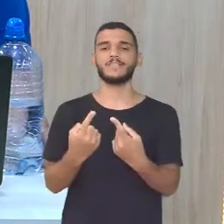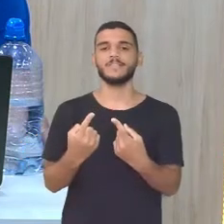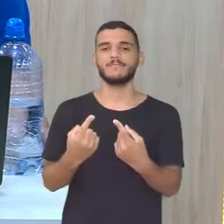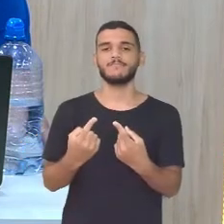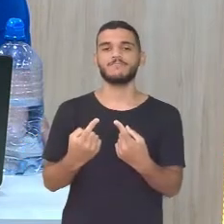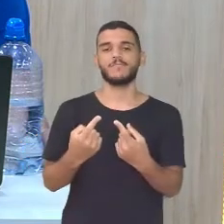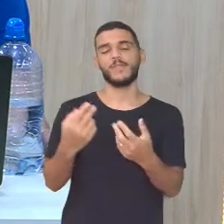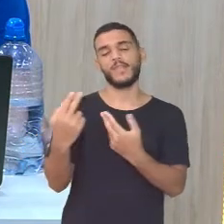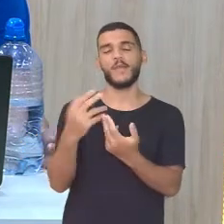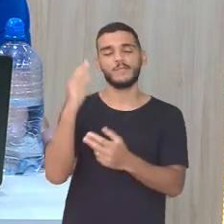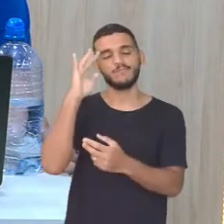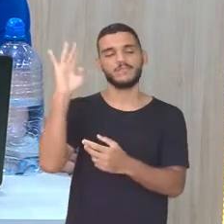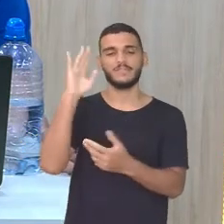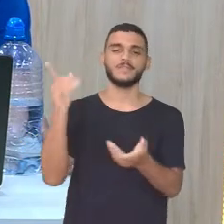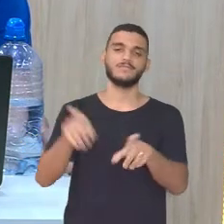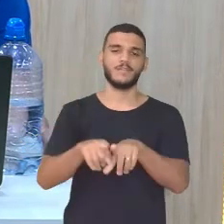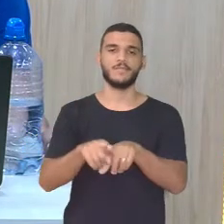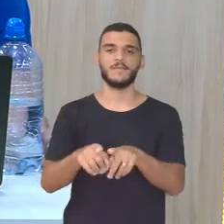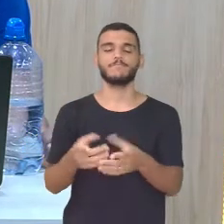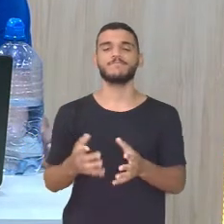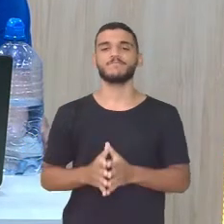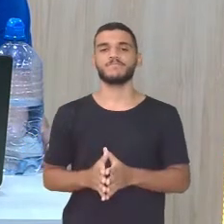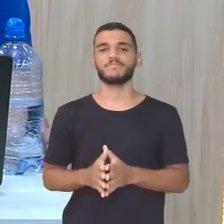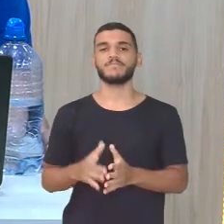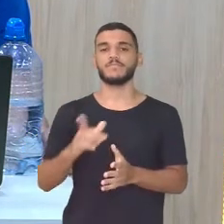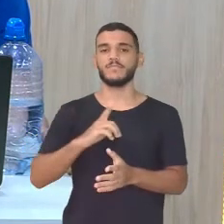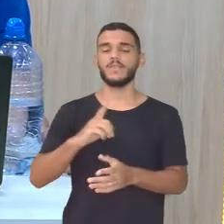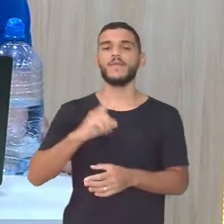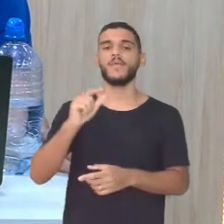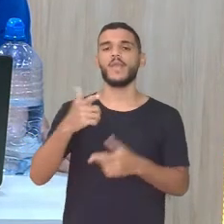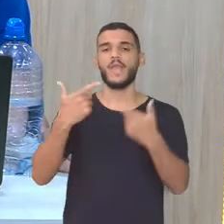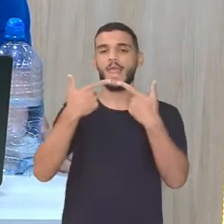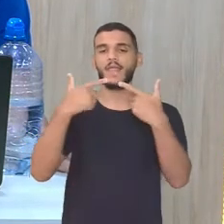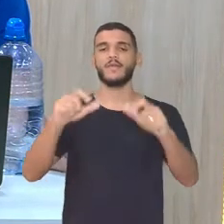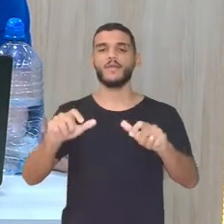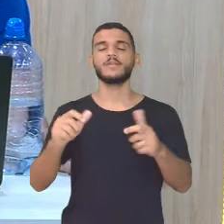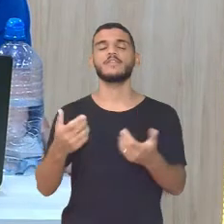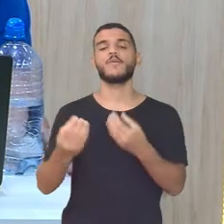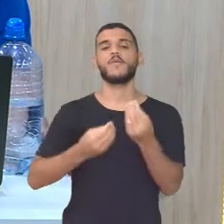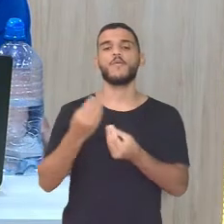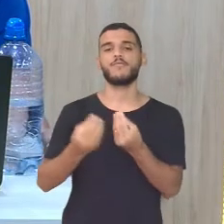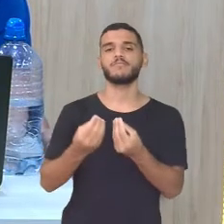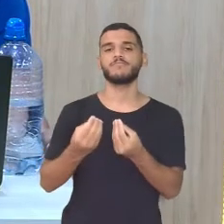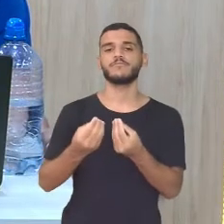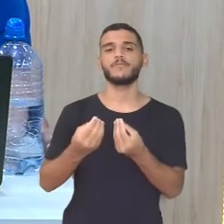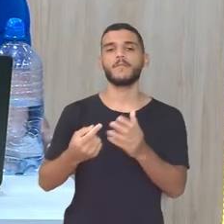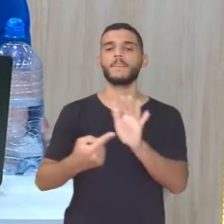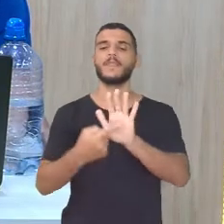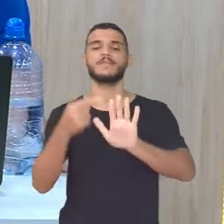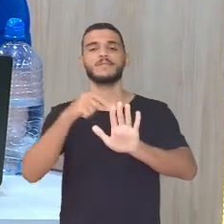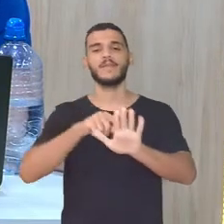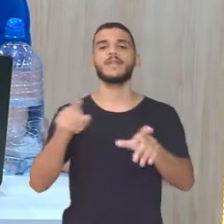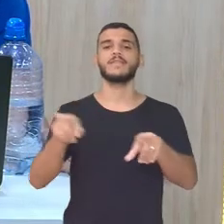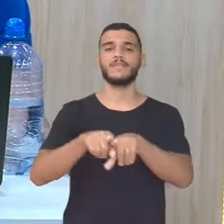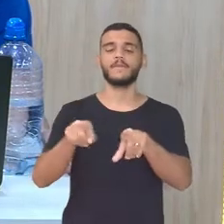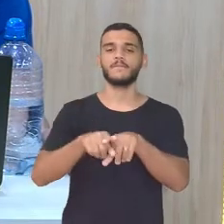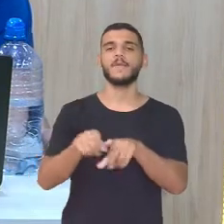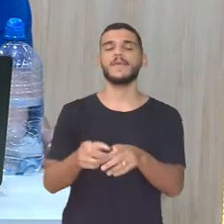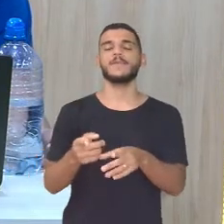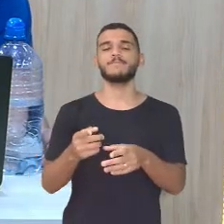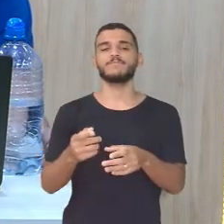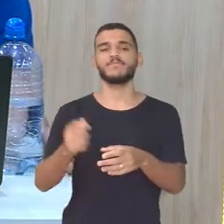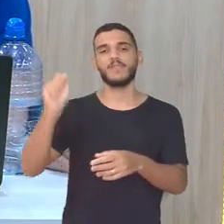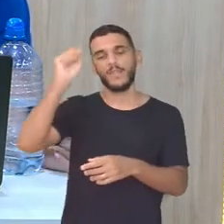né? Também apresentará linguagem conotativa, possível elemento fantástico, figuras de linguagem e